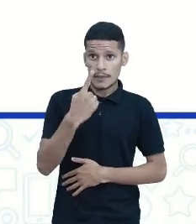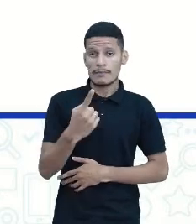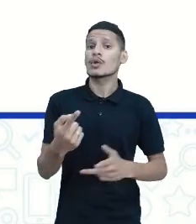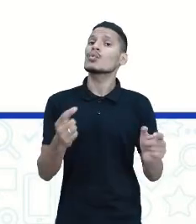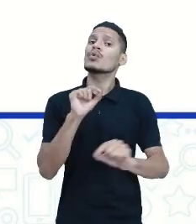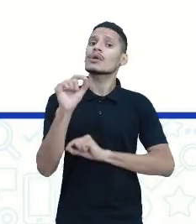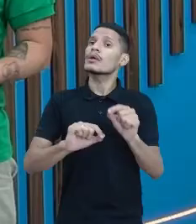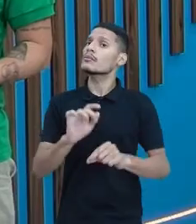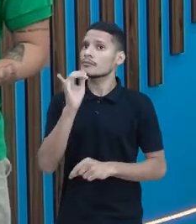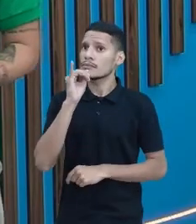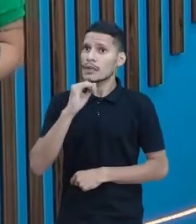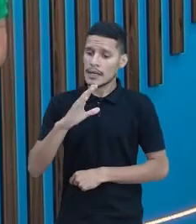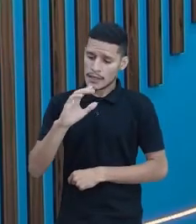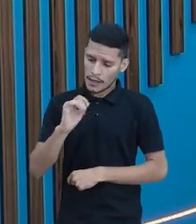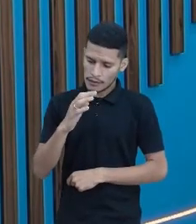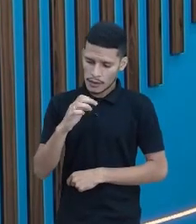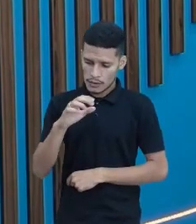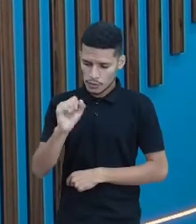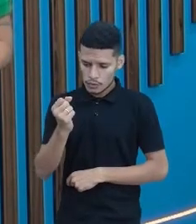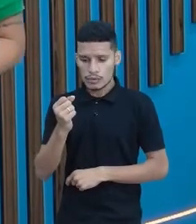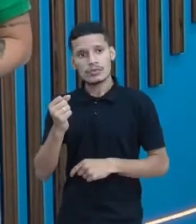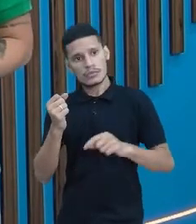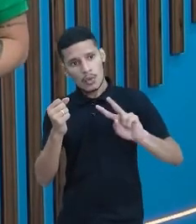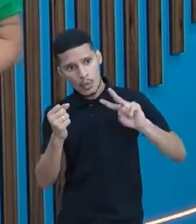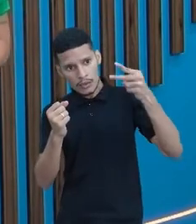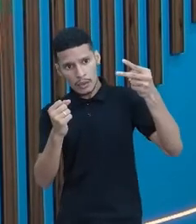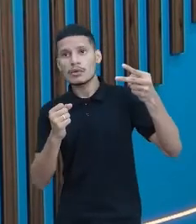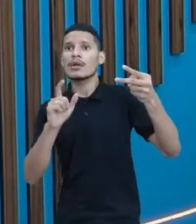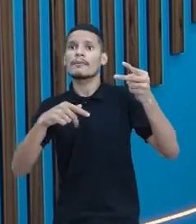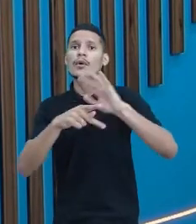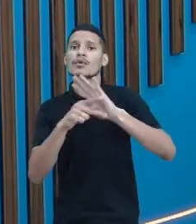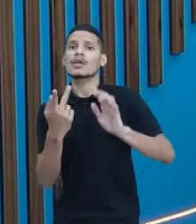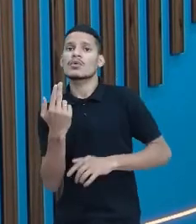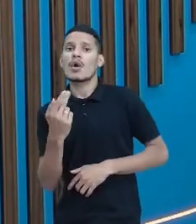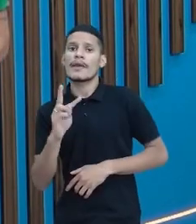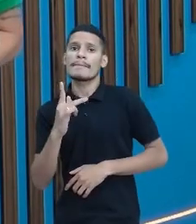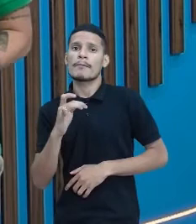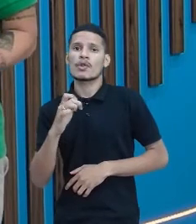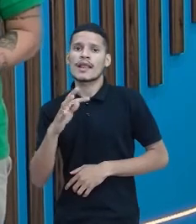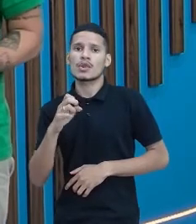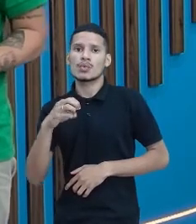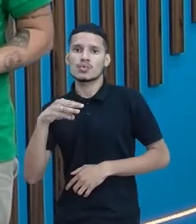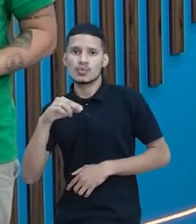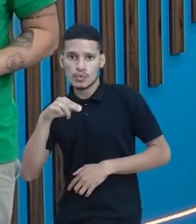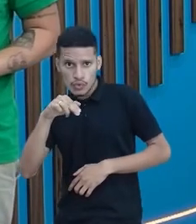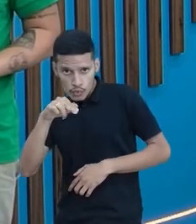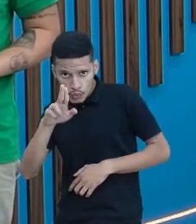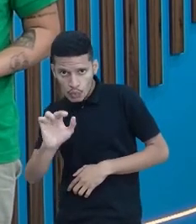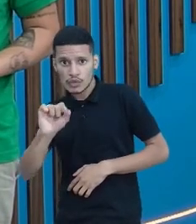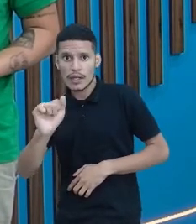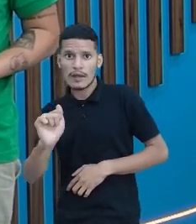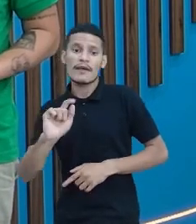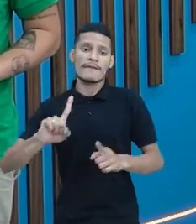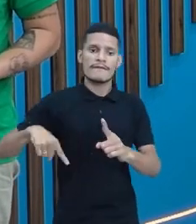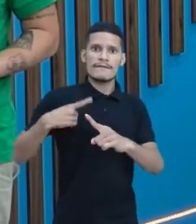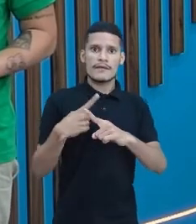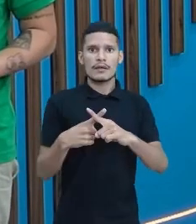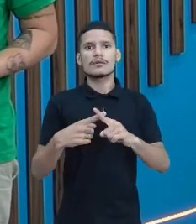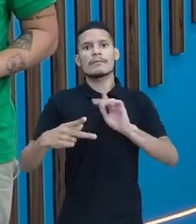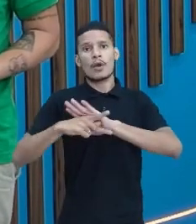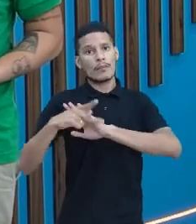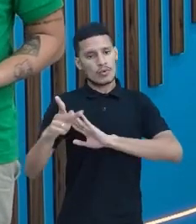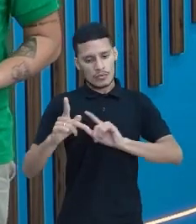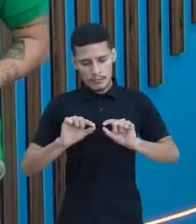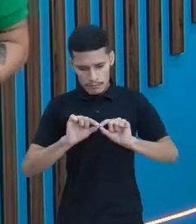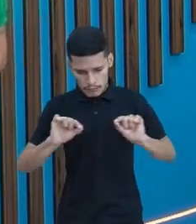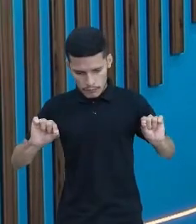que o cateto ao quadrado é igual à hipotenusa vezes sua projeção. Tenta ver a fórmula, ver a